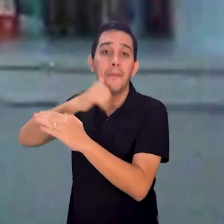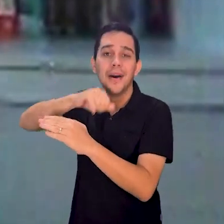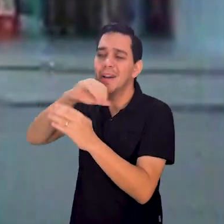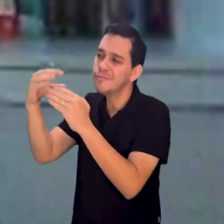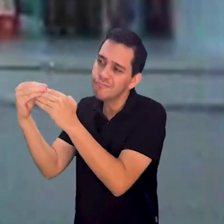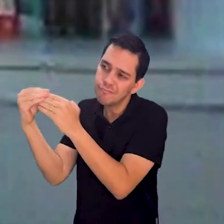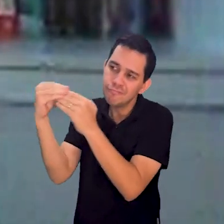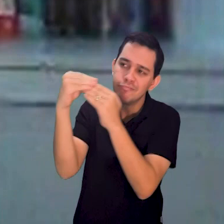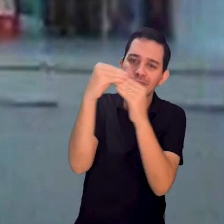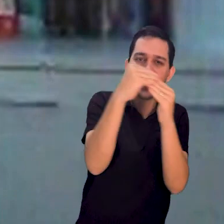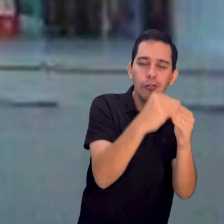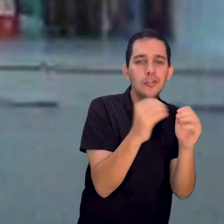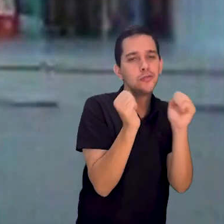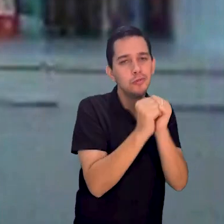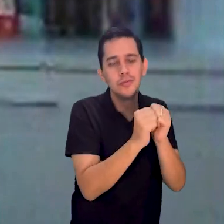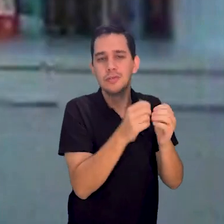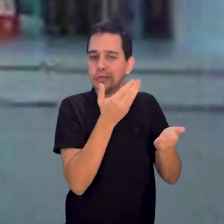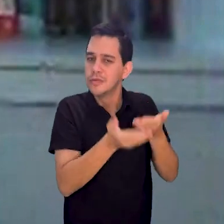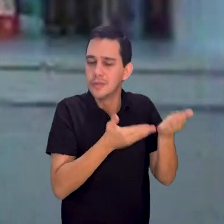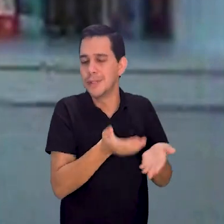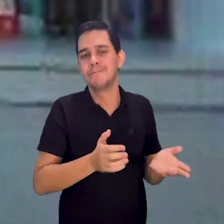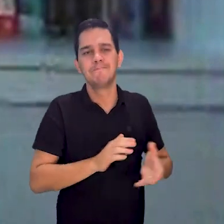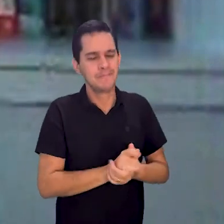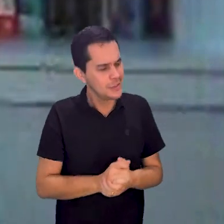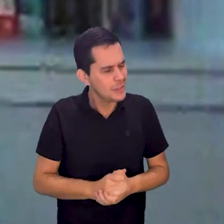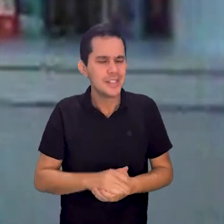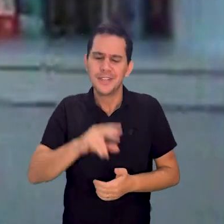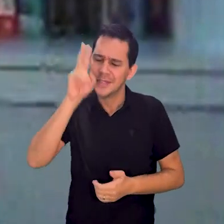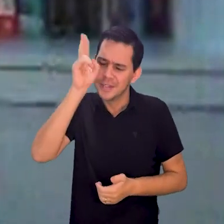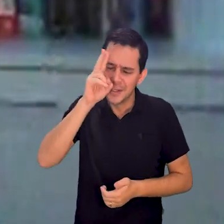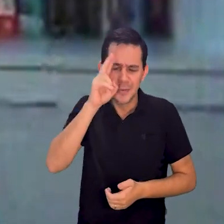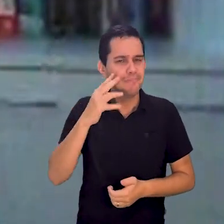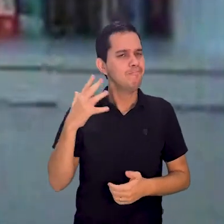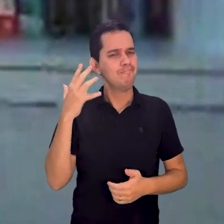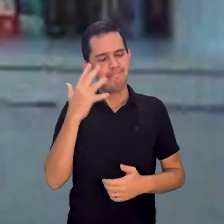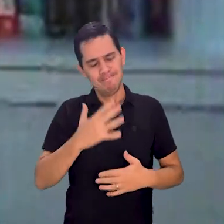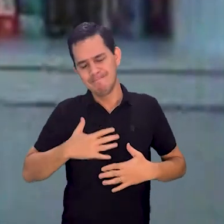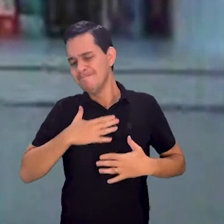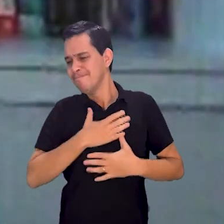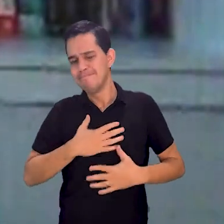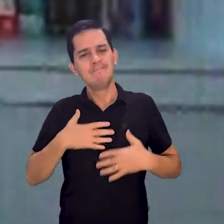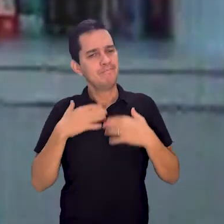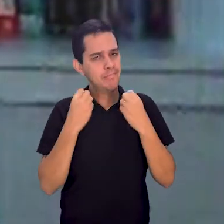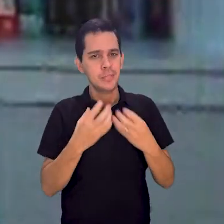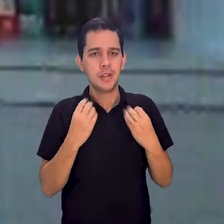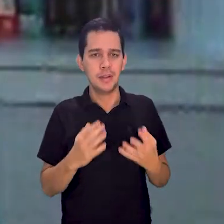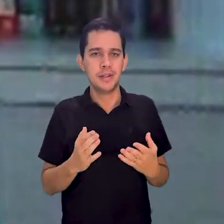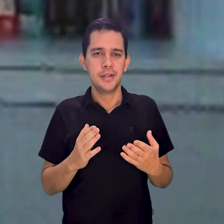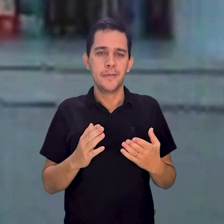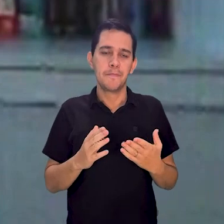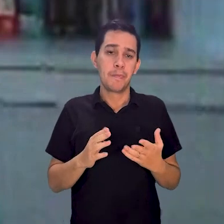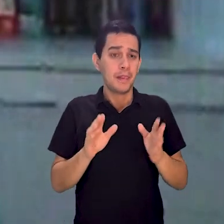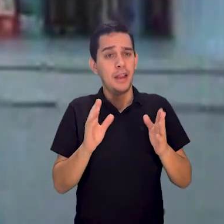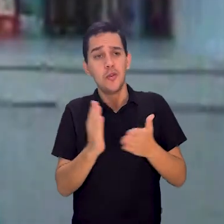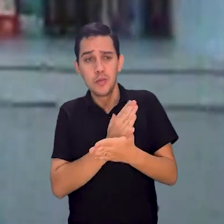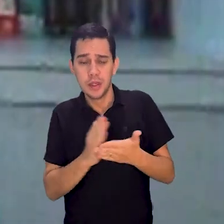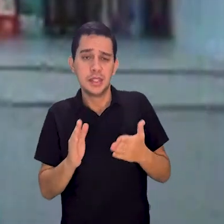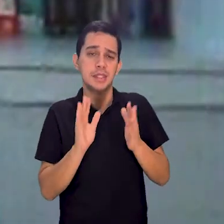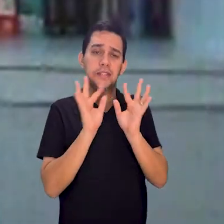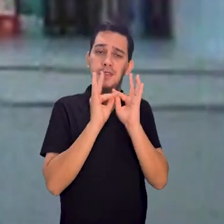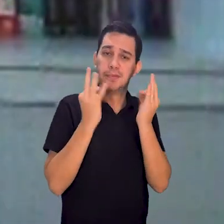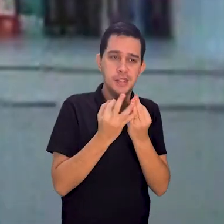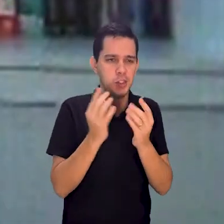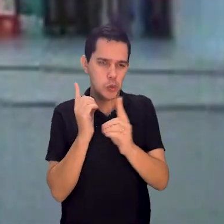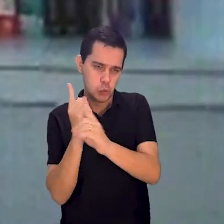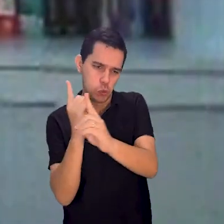Eu achei que eu não tive mãe até hoje. Então, assim, foram histórias muito gratificantes de resgate. As famílias que nós